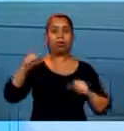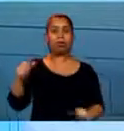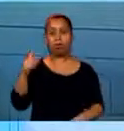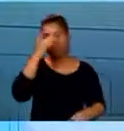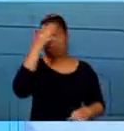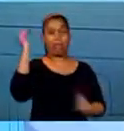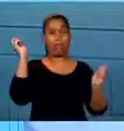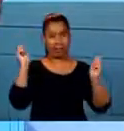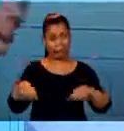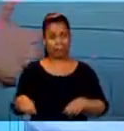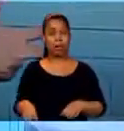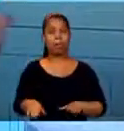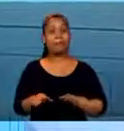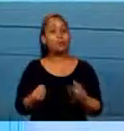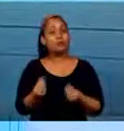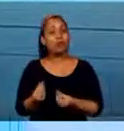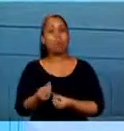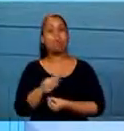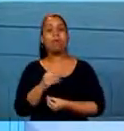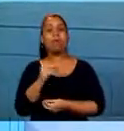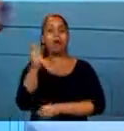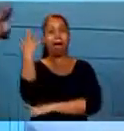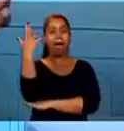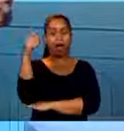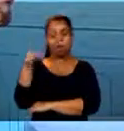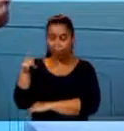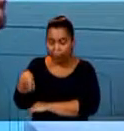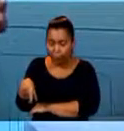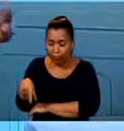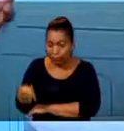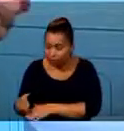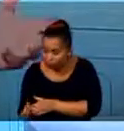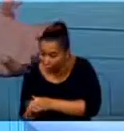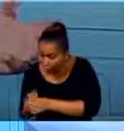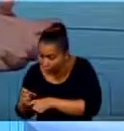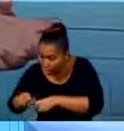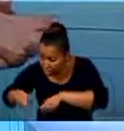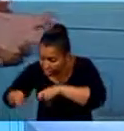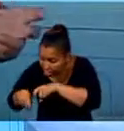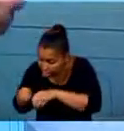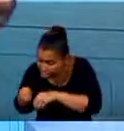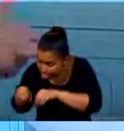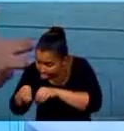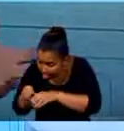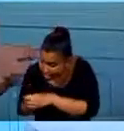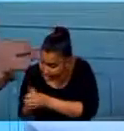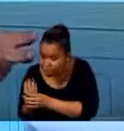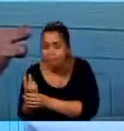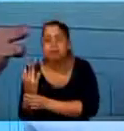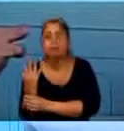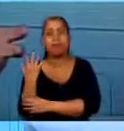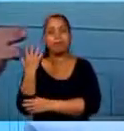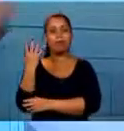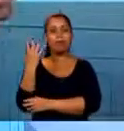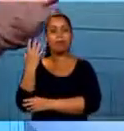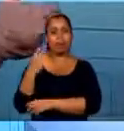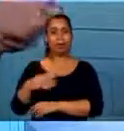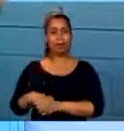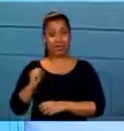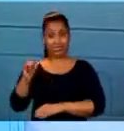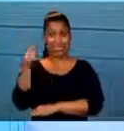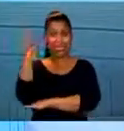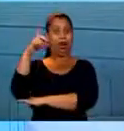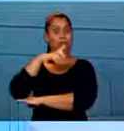respeito, mas plantando árvores, porque plantar árvore é plantar saúde, é plantar bem-estar, é